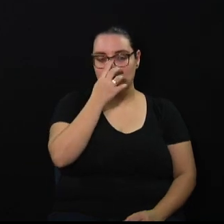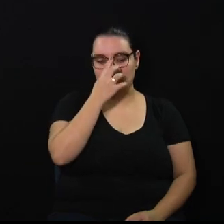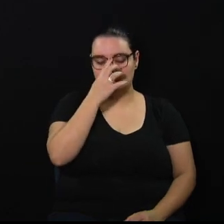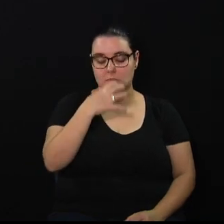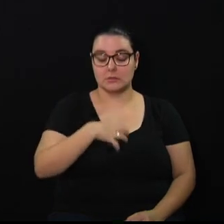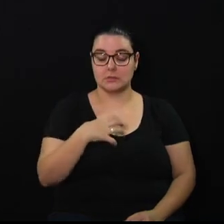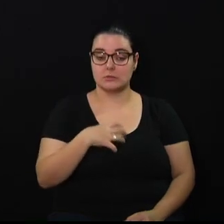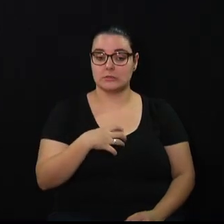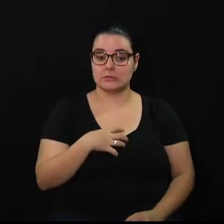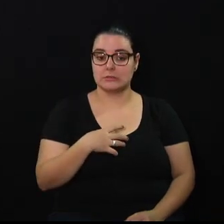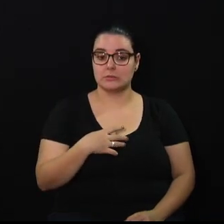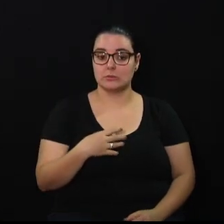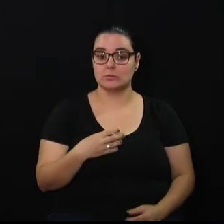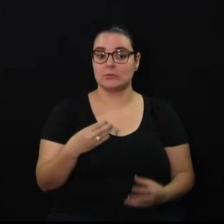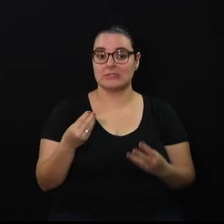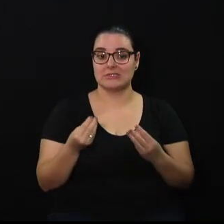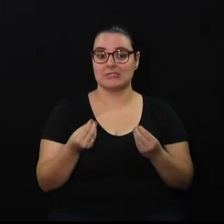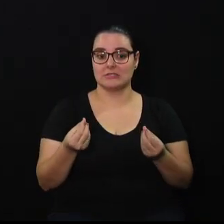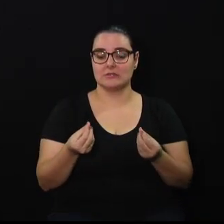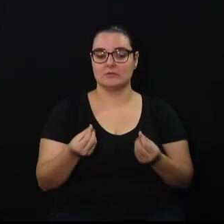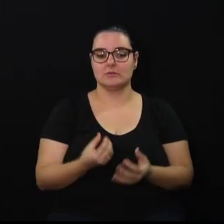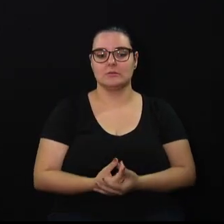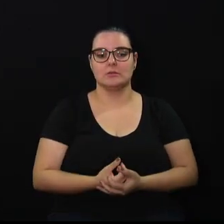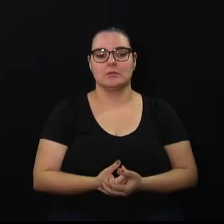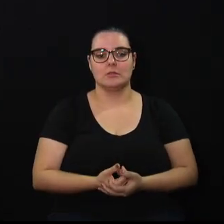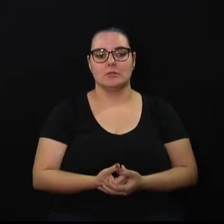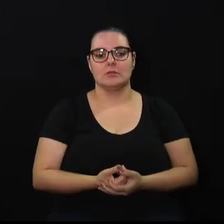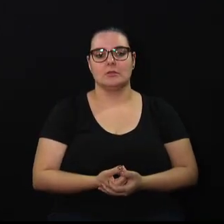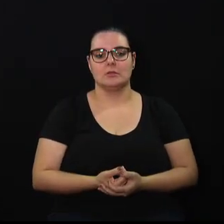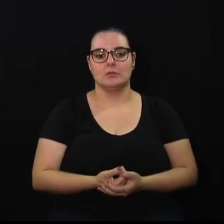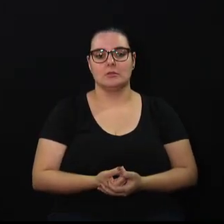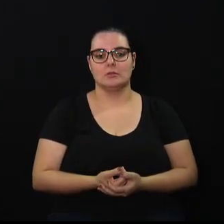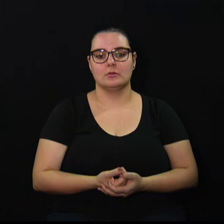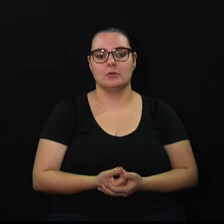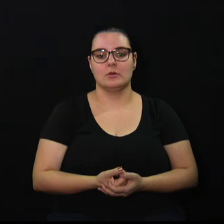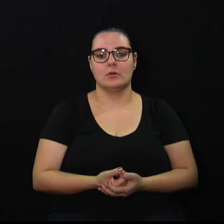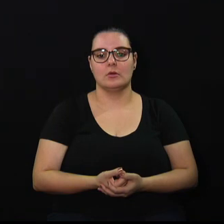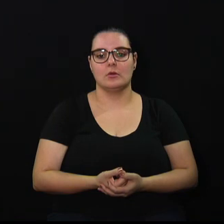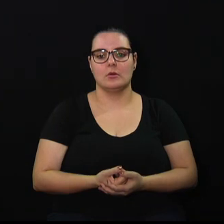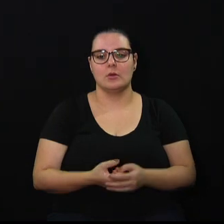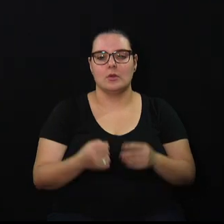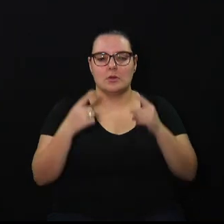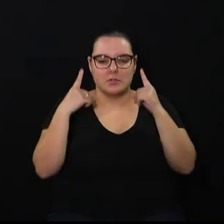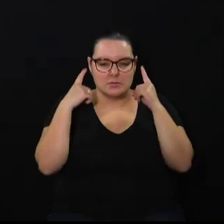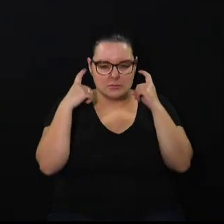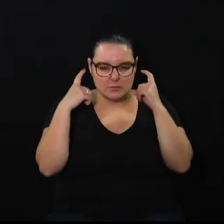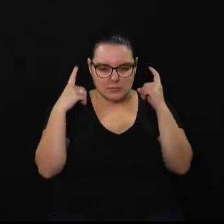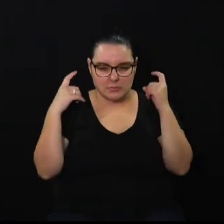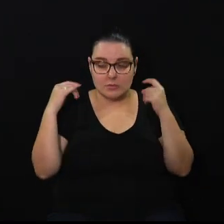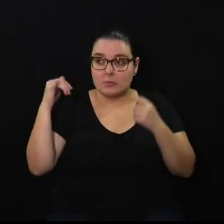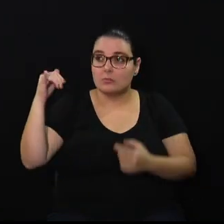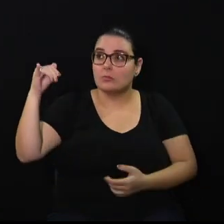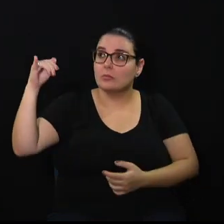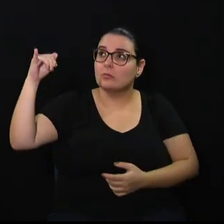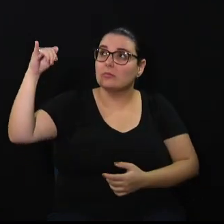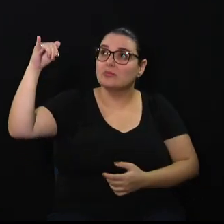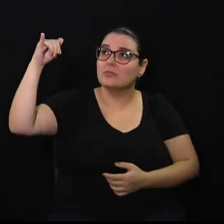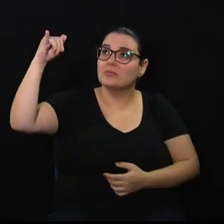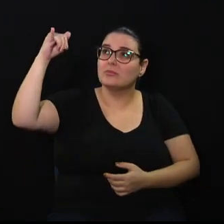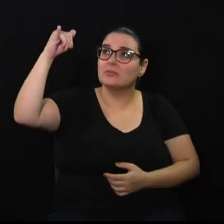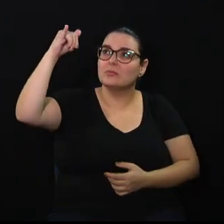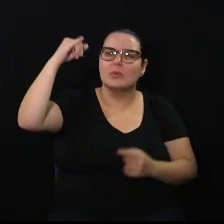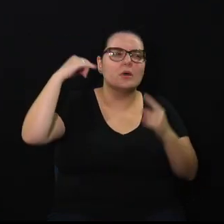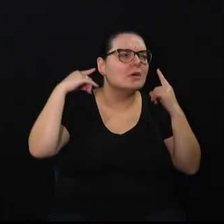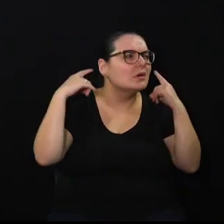tá eles às vezes pode se distrair com zumbido de um avião que a gente nem percebeu que está